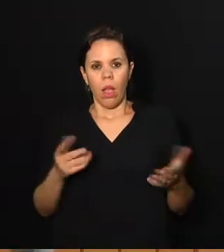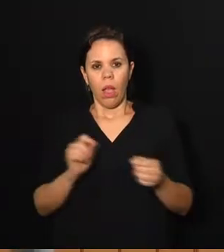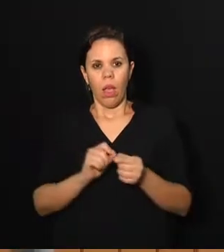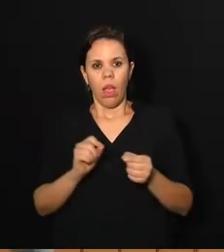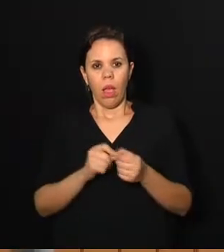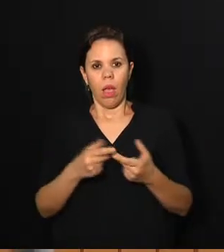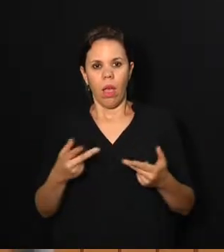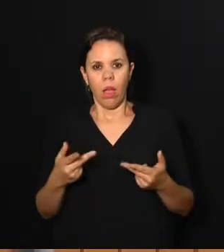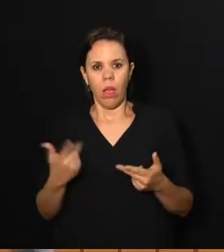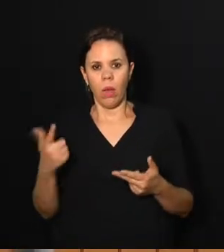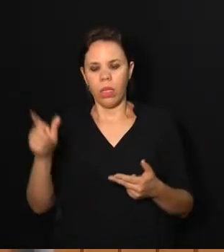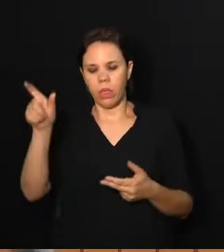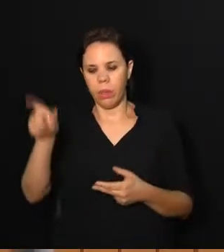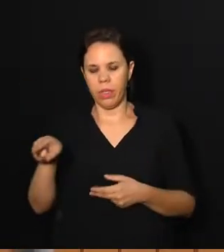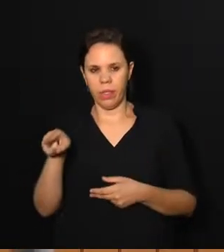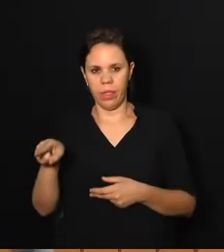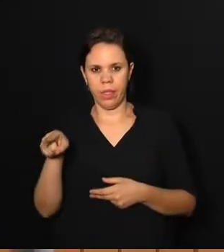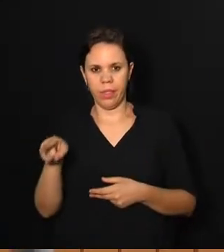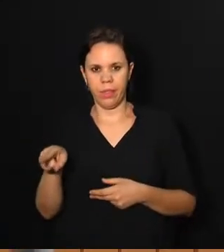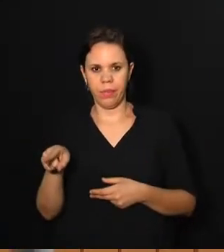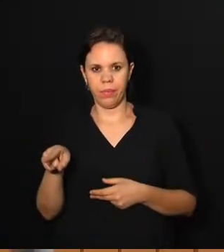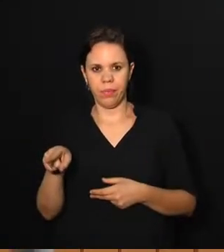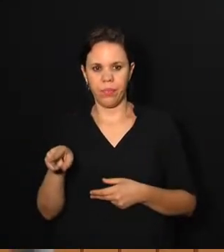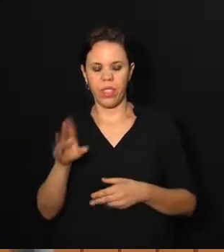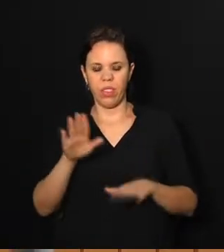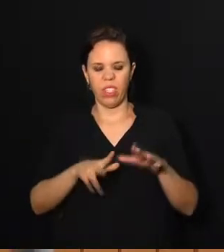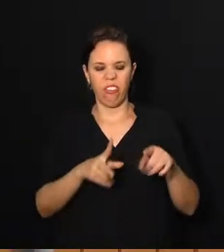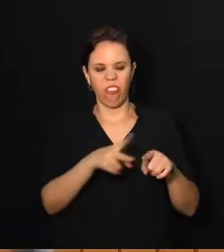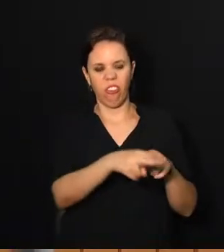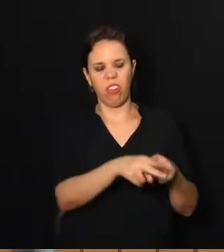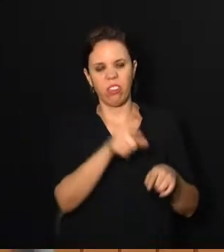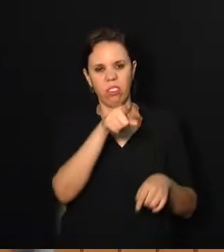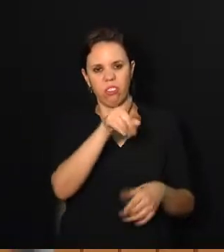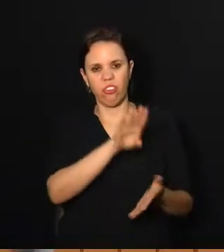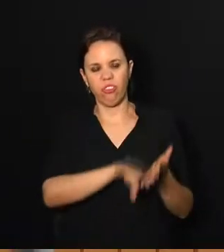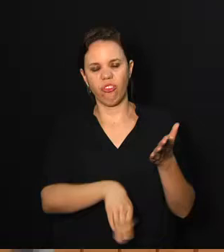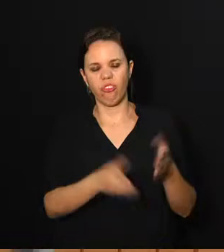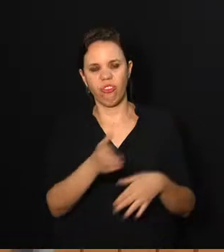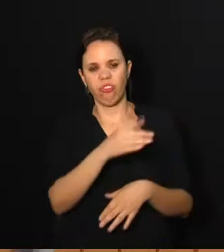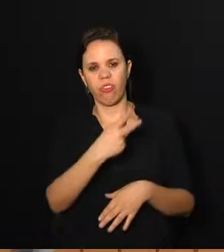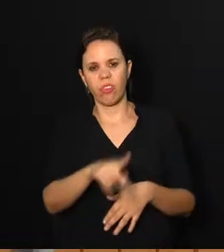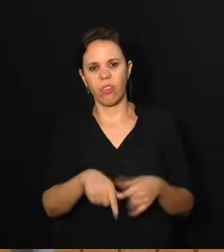coisa, alguém boicota, né? E é bem isso que existe mesmo.